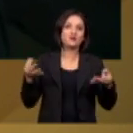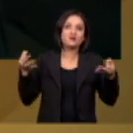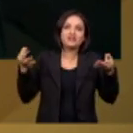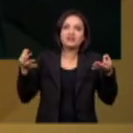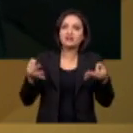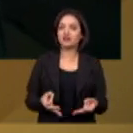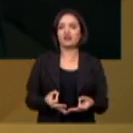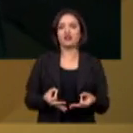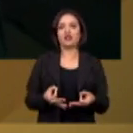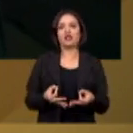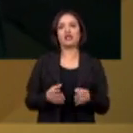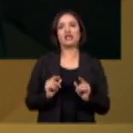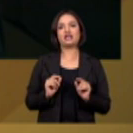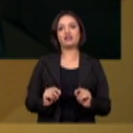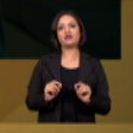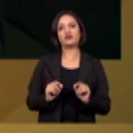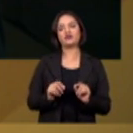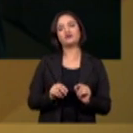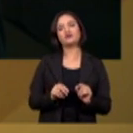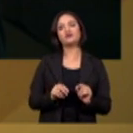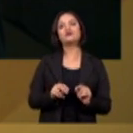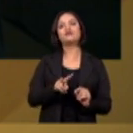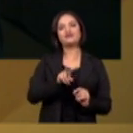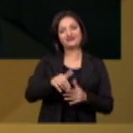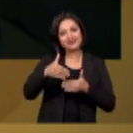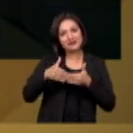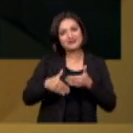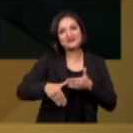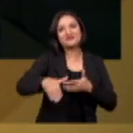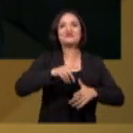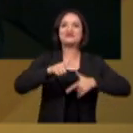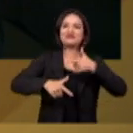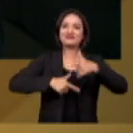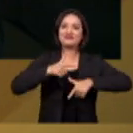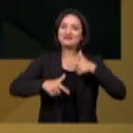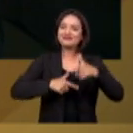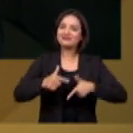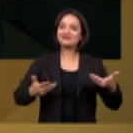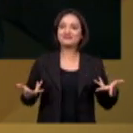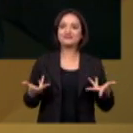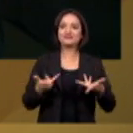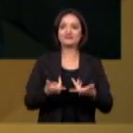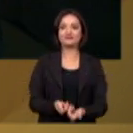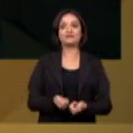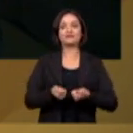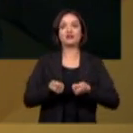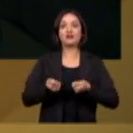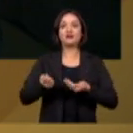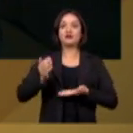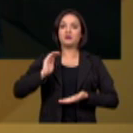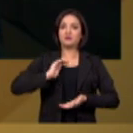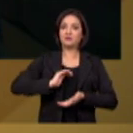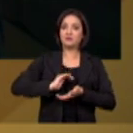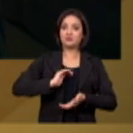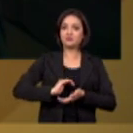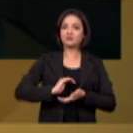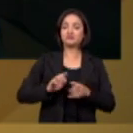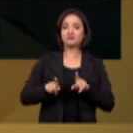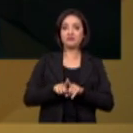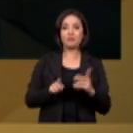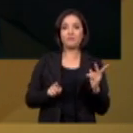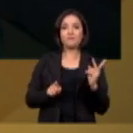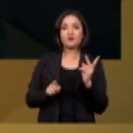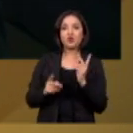o desfilar de trabalho é duro no supremo tribunal federal em bangu